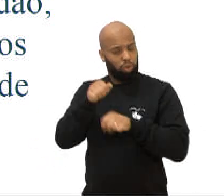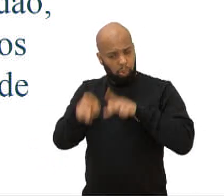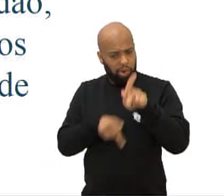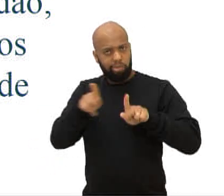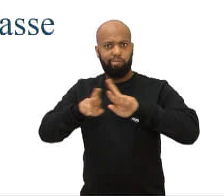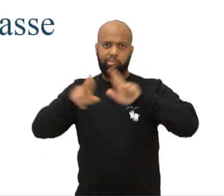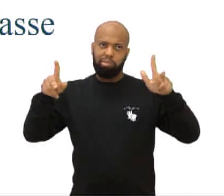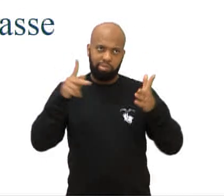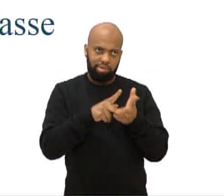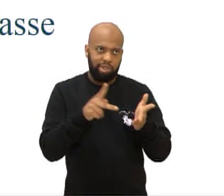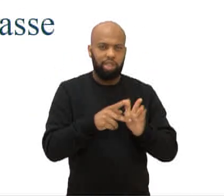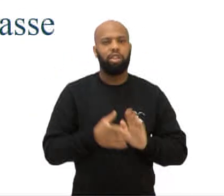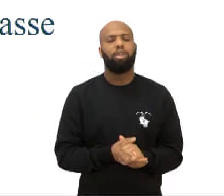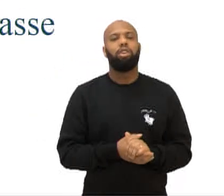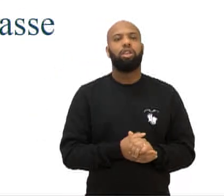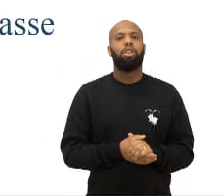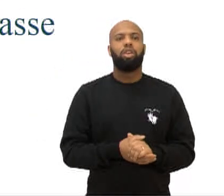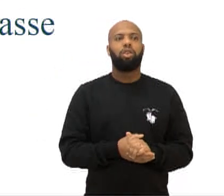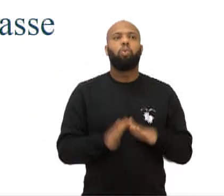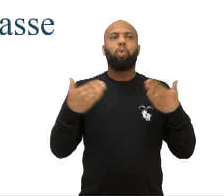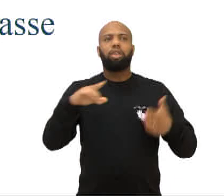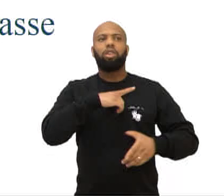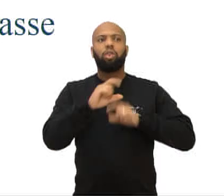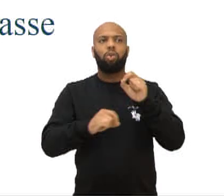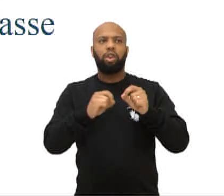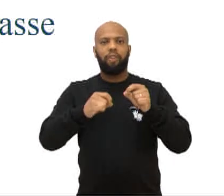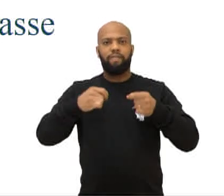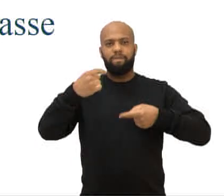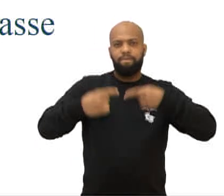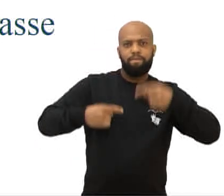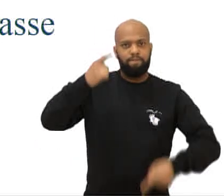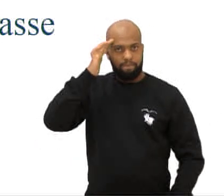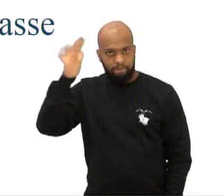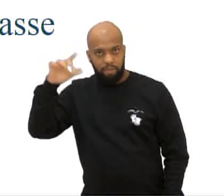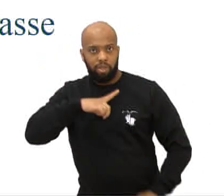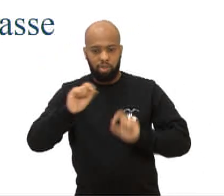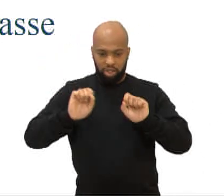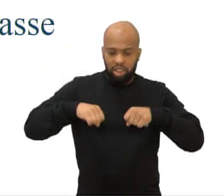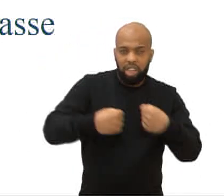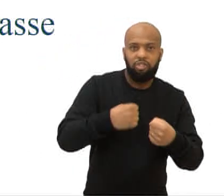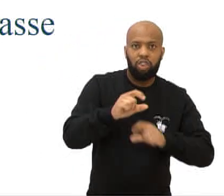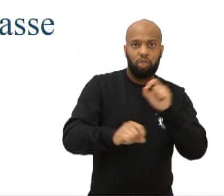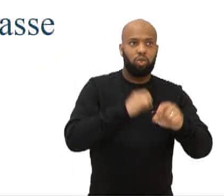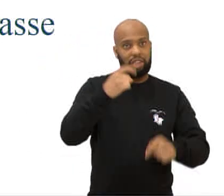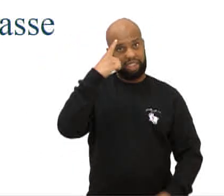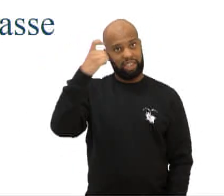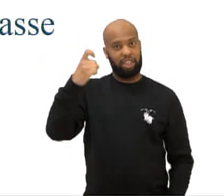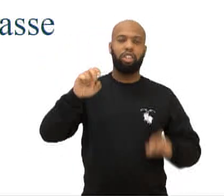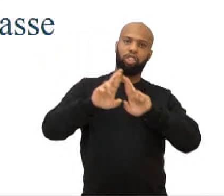né? Como pode um filósofo defender, então, ideias tão diferentes?